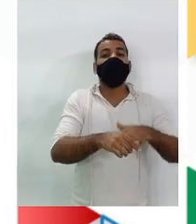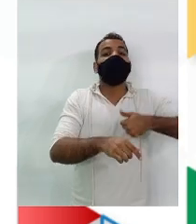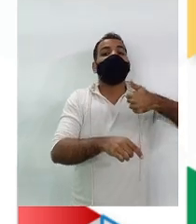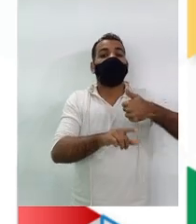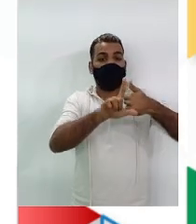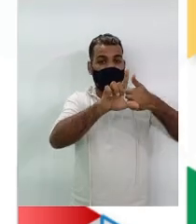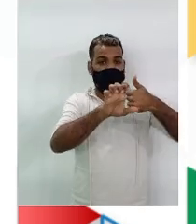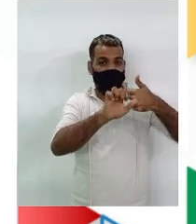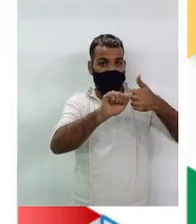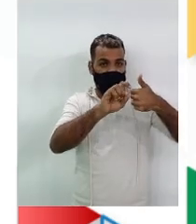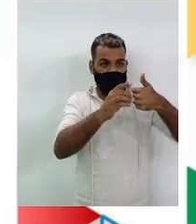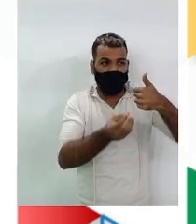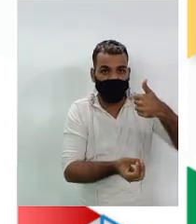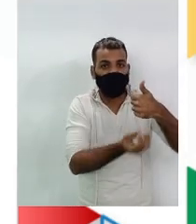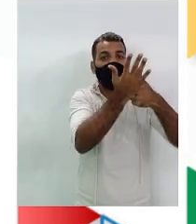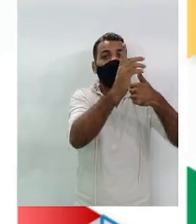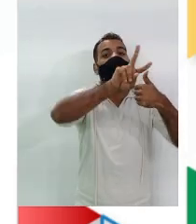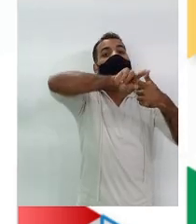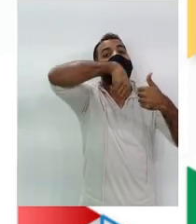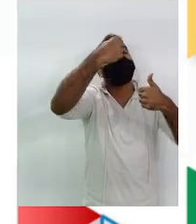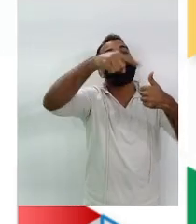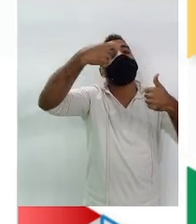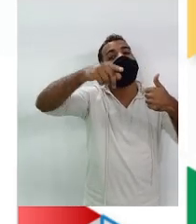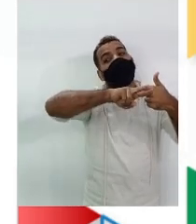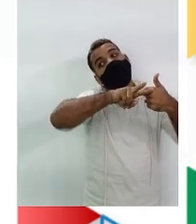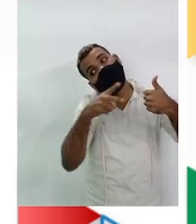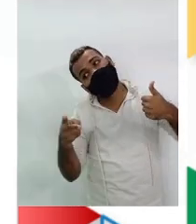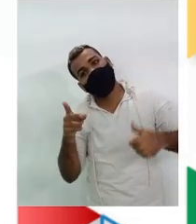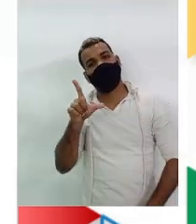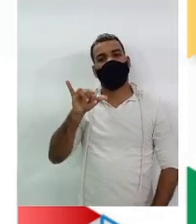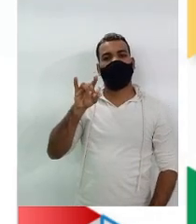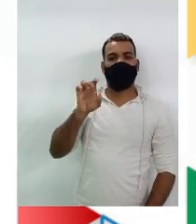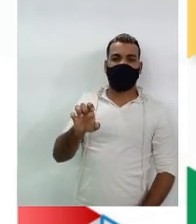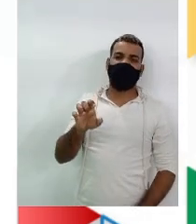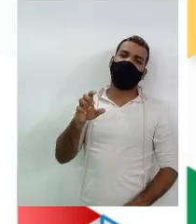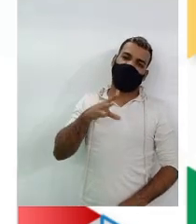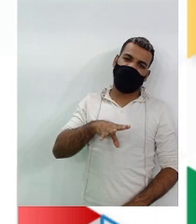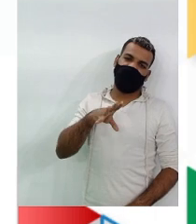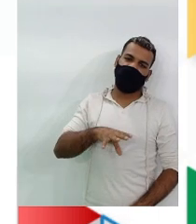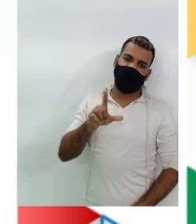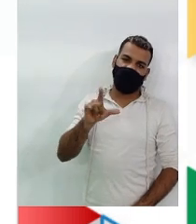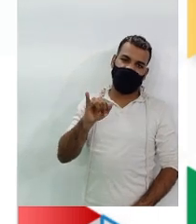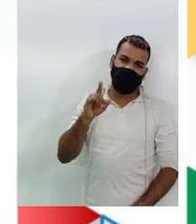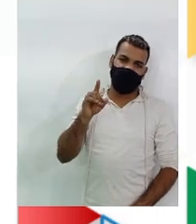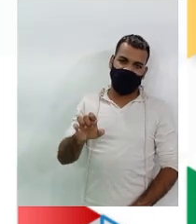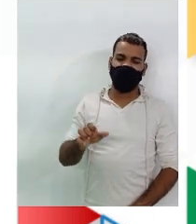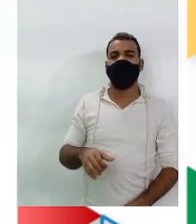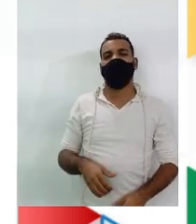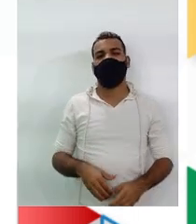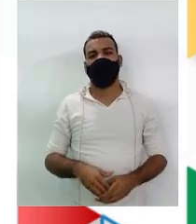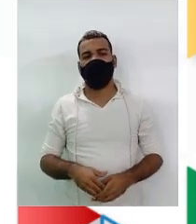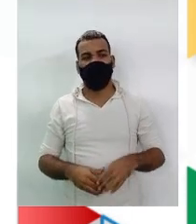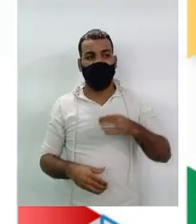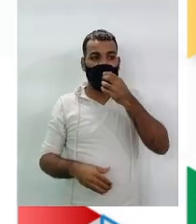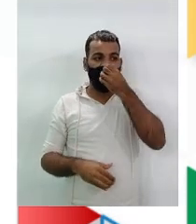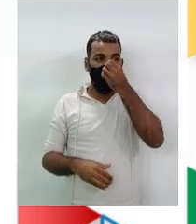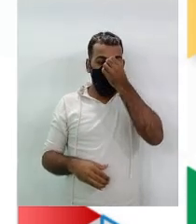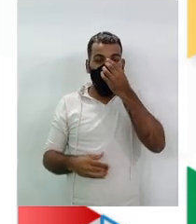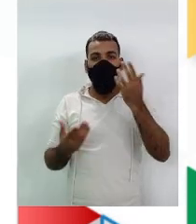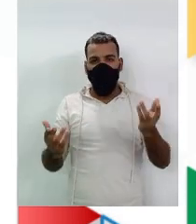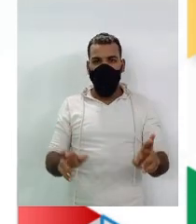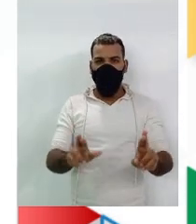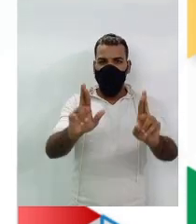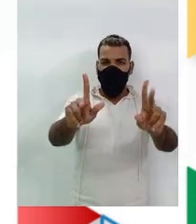portuguesa, que justamente ela é norteadora, é o guia. Lembrem-se disso. E aqui eu trago, olha aí, a grafia de